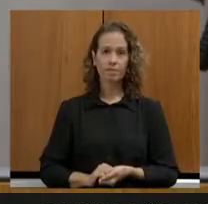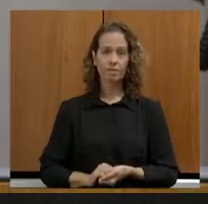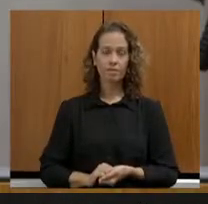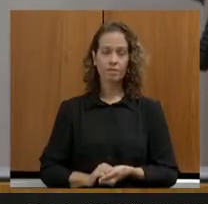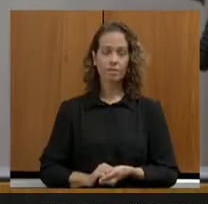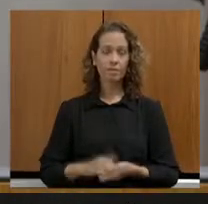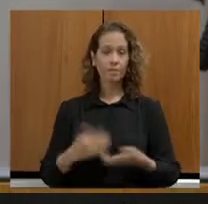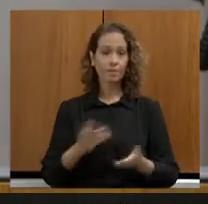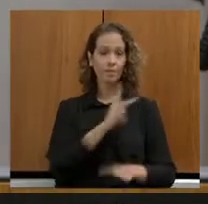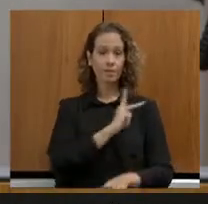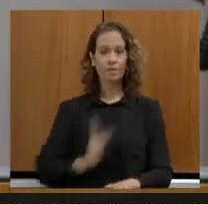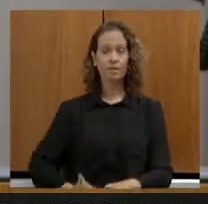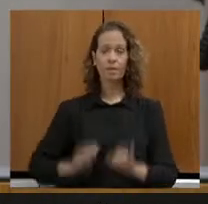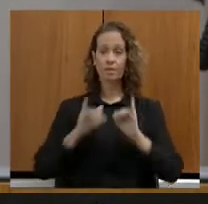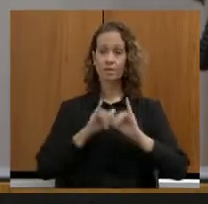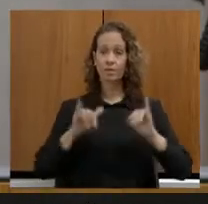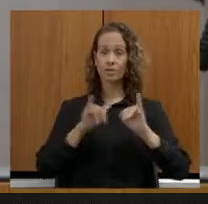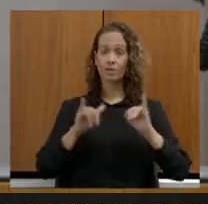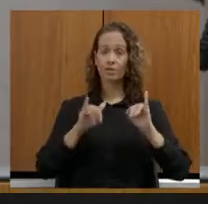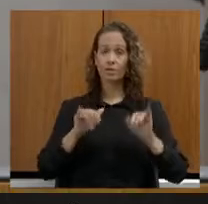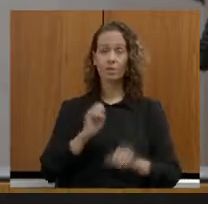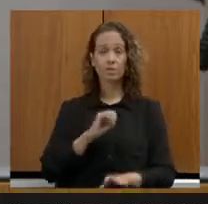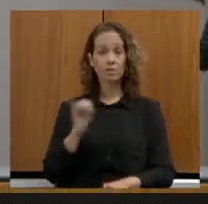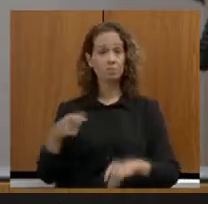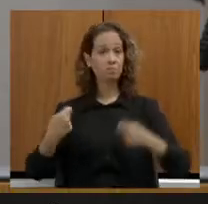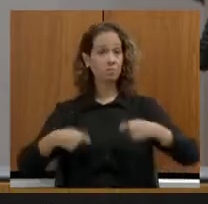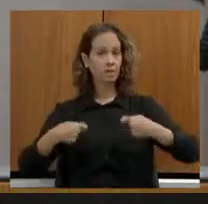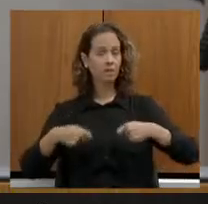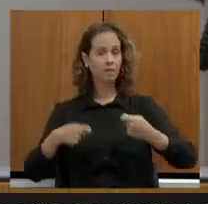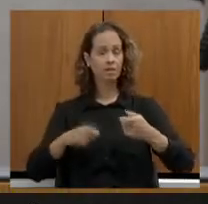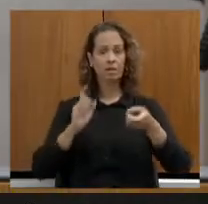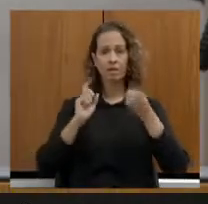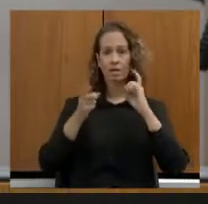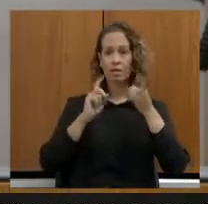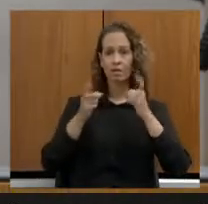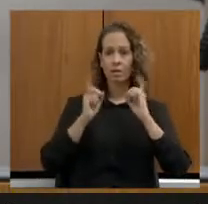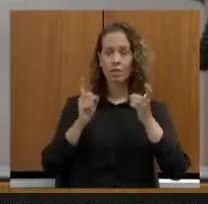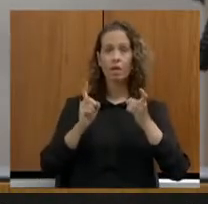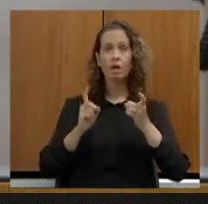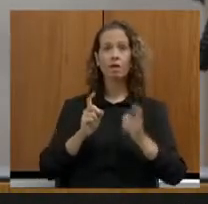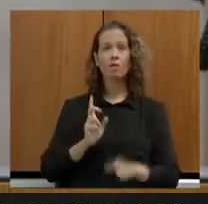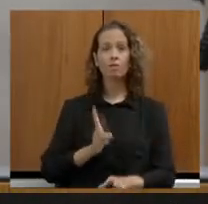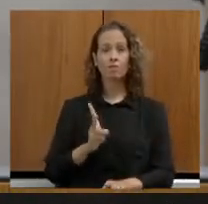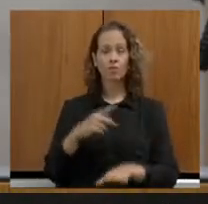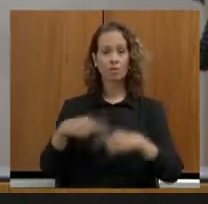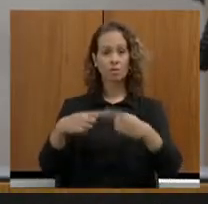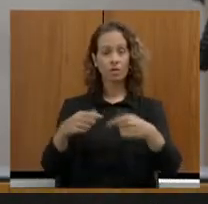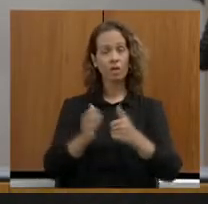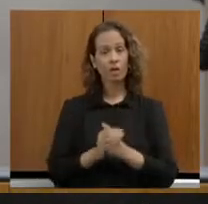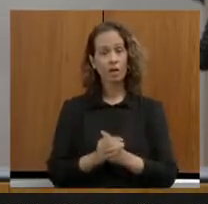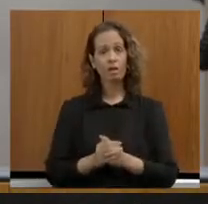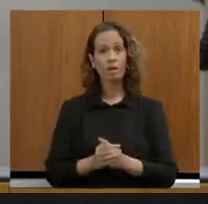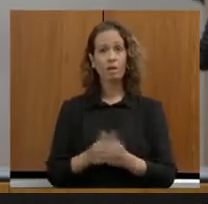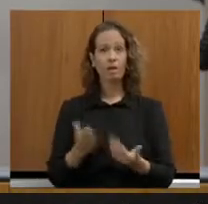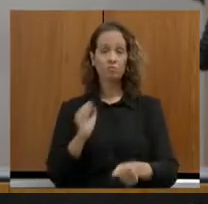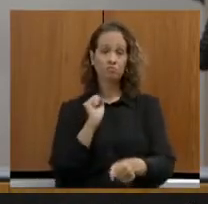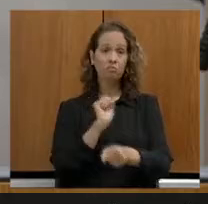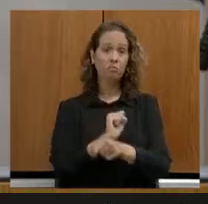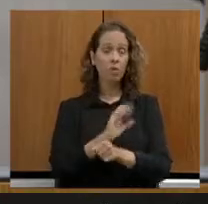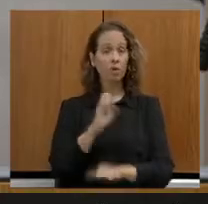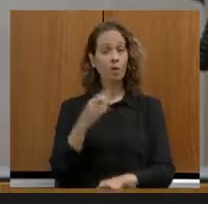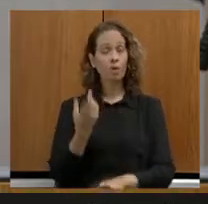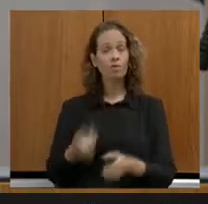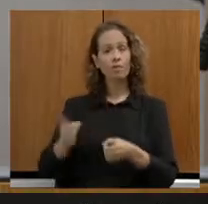e a presidência informa que caso seja necessário a reunião será prorrogada suspensa e retomada